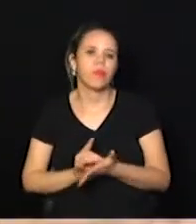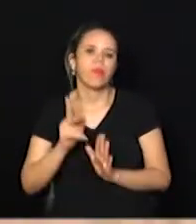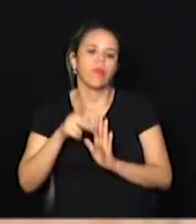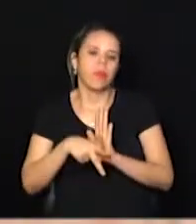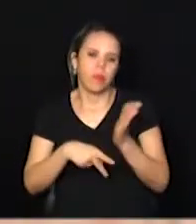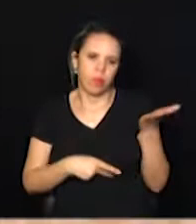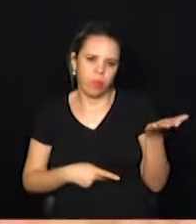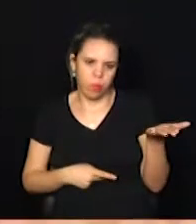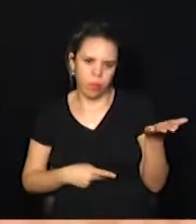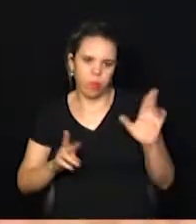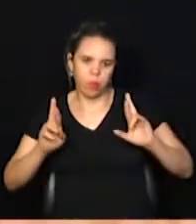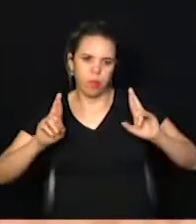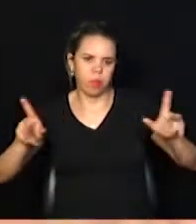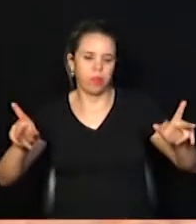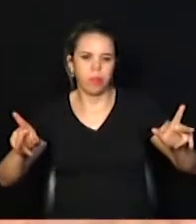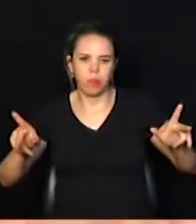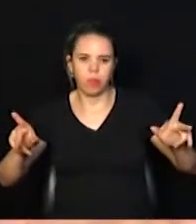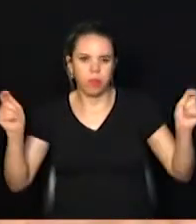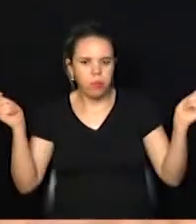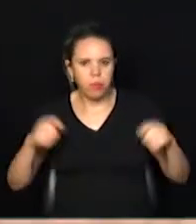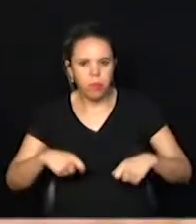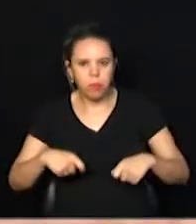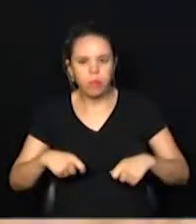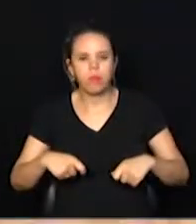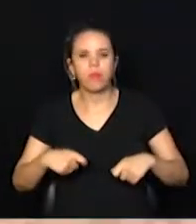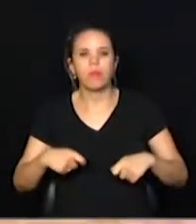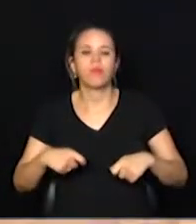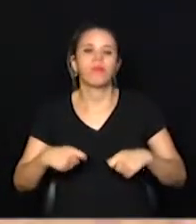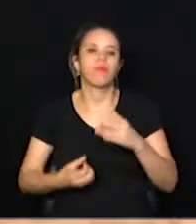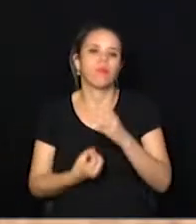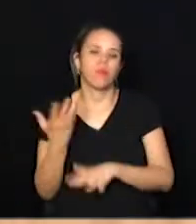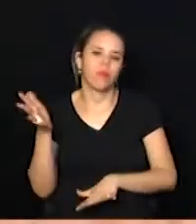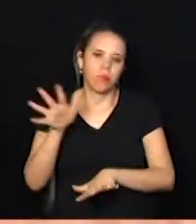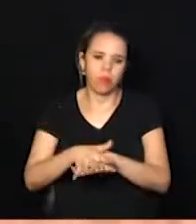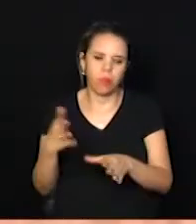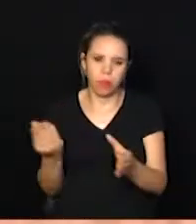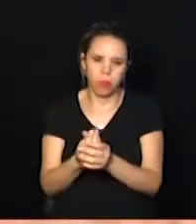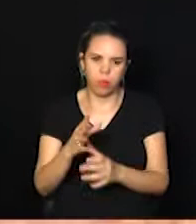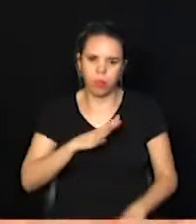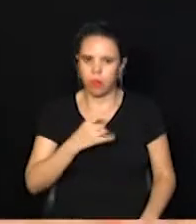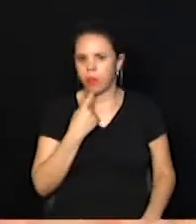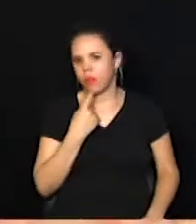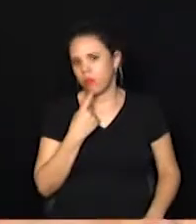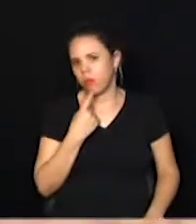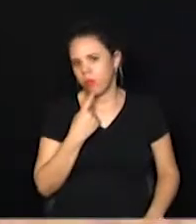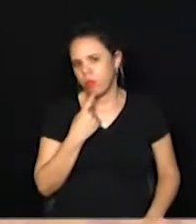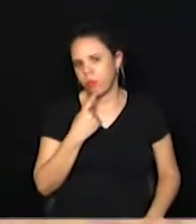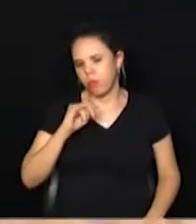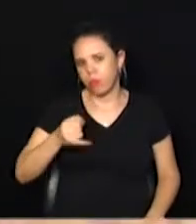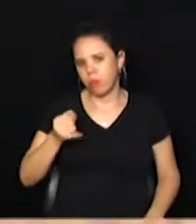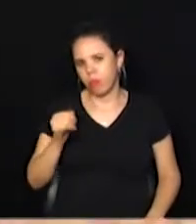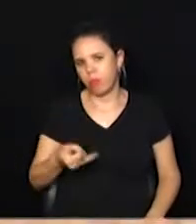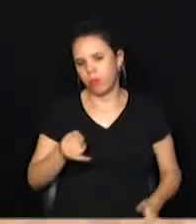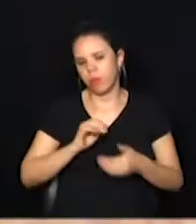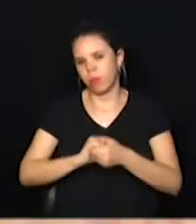projeto diferente, um projeto potente, inovador, inclusivo para a cidade de Campinas. Quero aproveitar também e